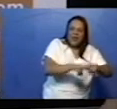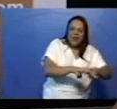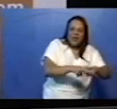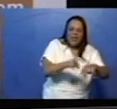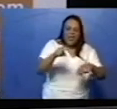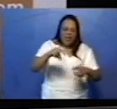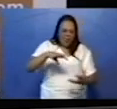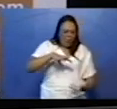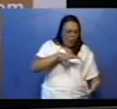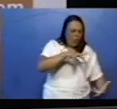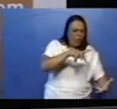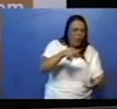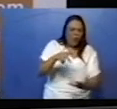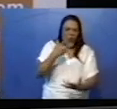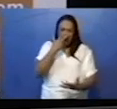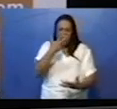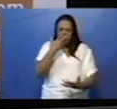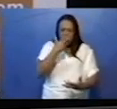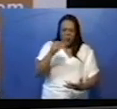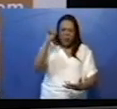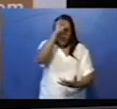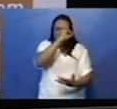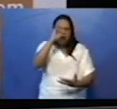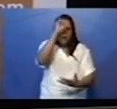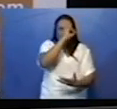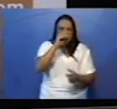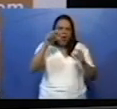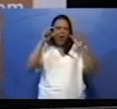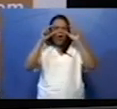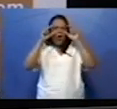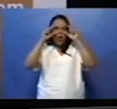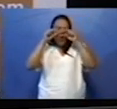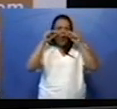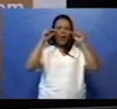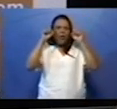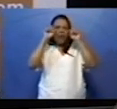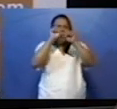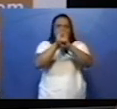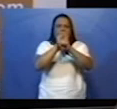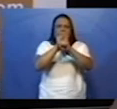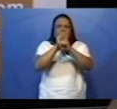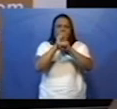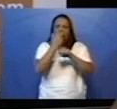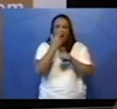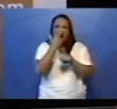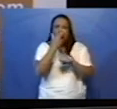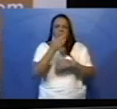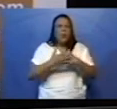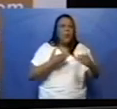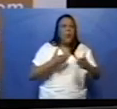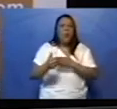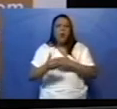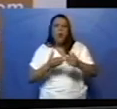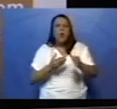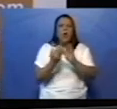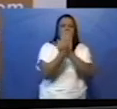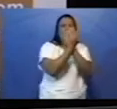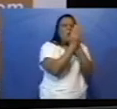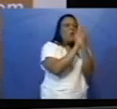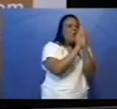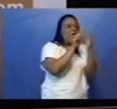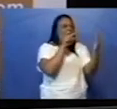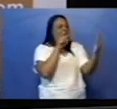boba, outra característica dela, de olhos parados, como qualquer boneca, e ainda por cima,